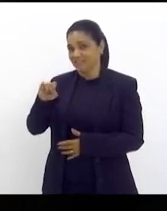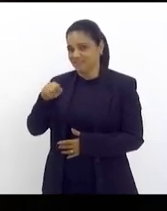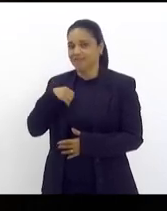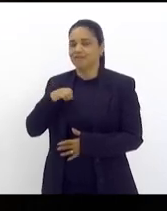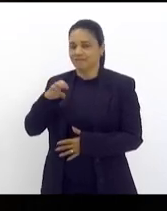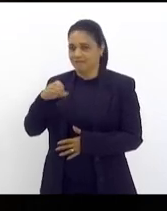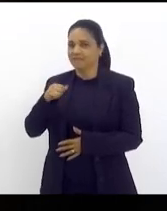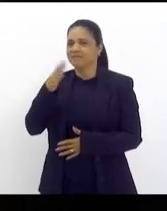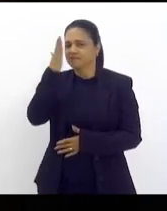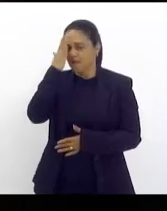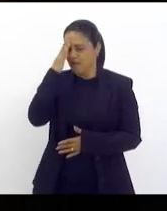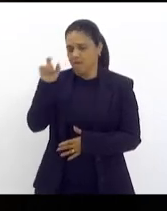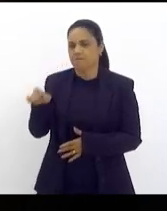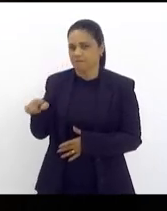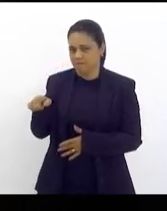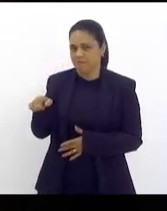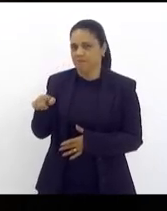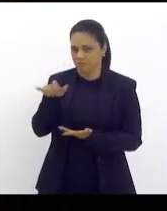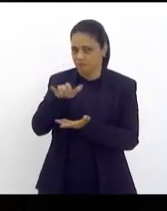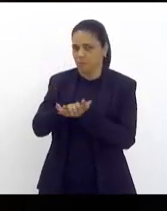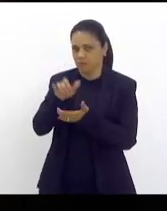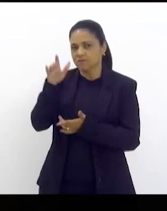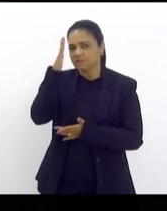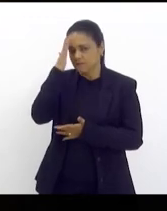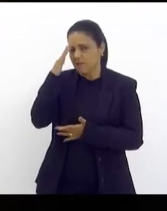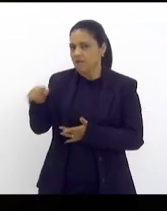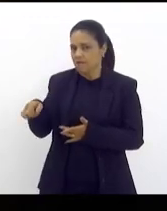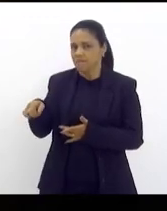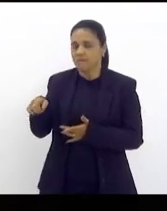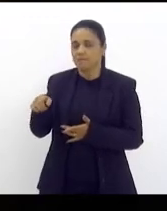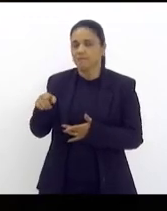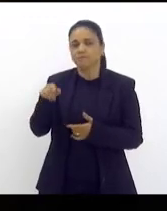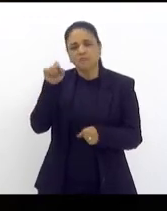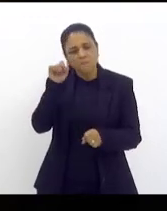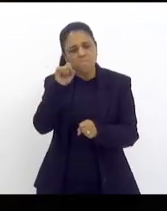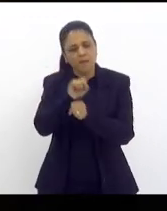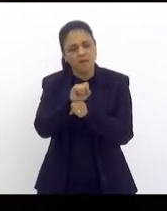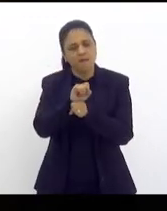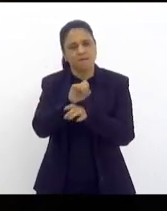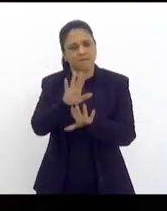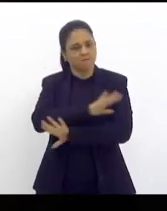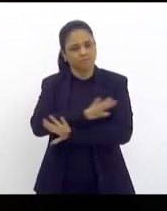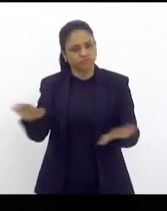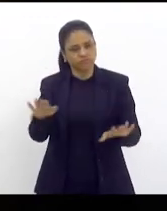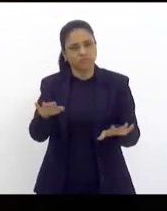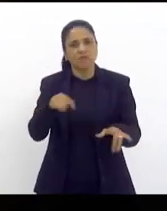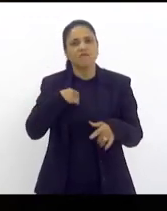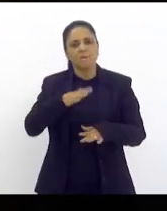hoje. Parem com isso. Façam melhor pelas pessoas. Hoje Rubão, amanhã qualquer